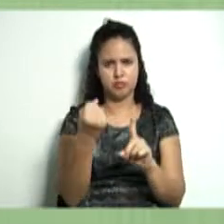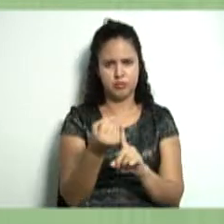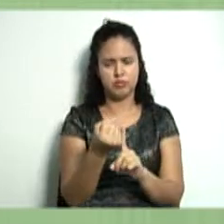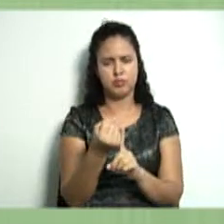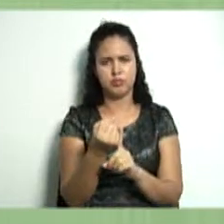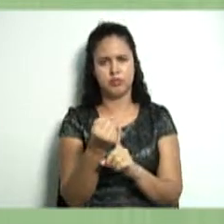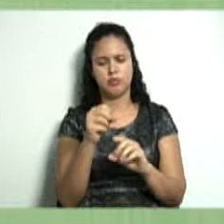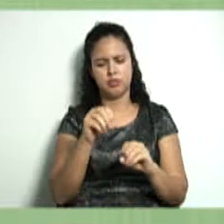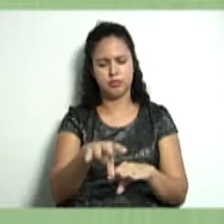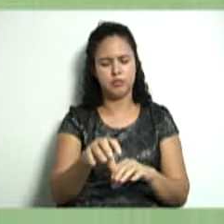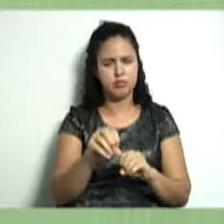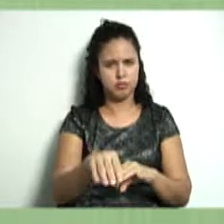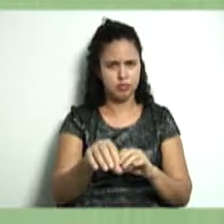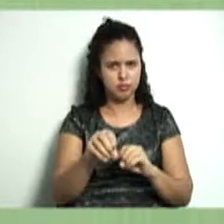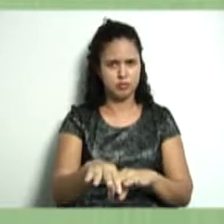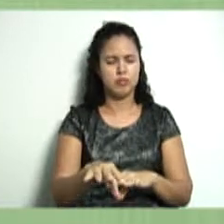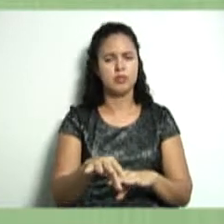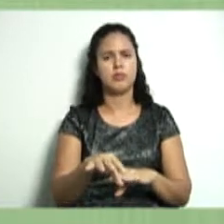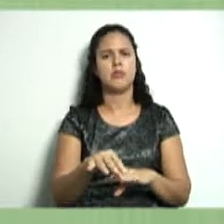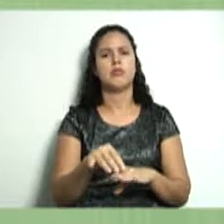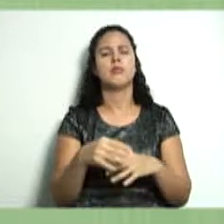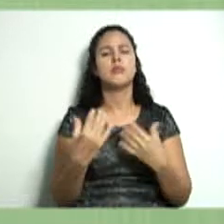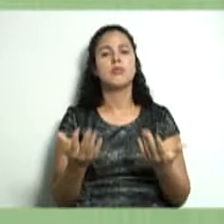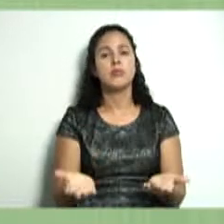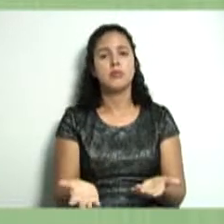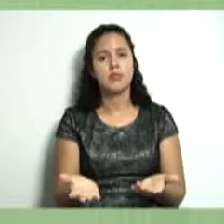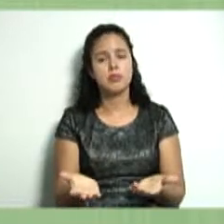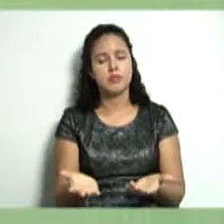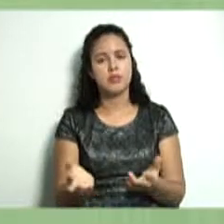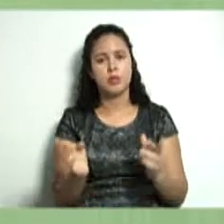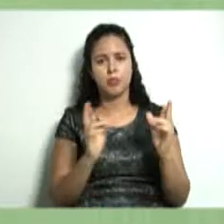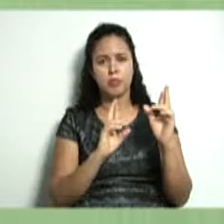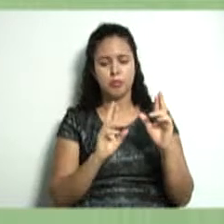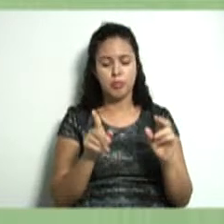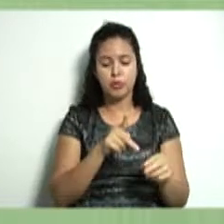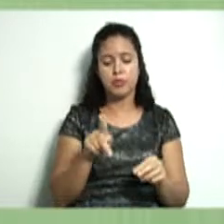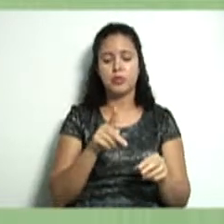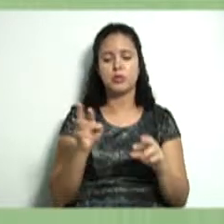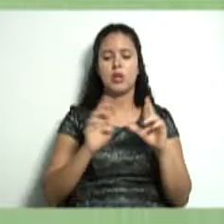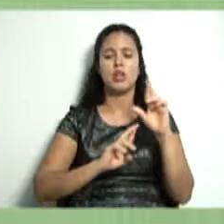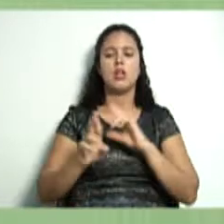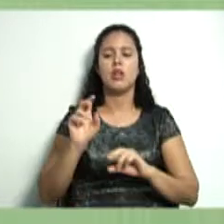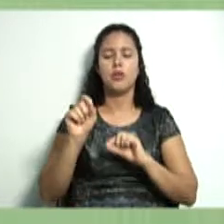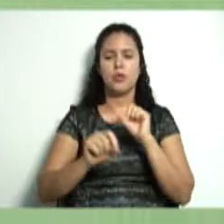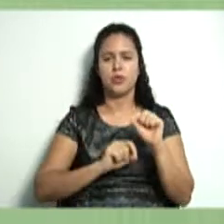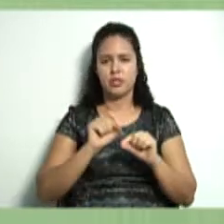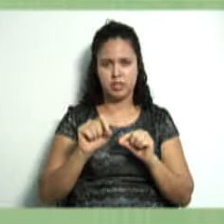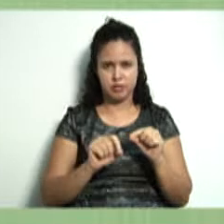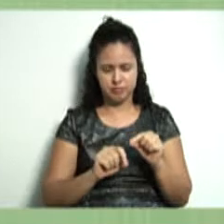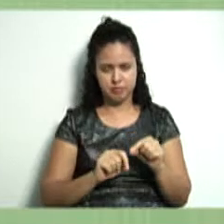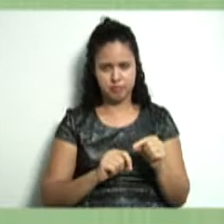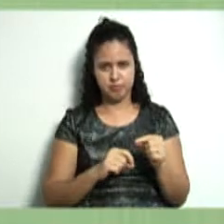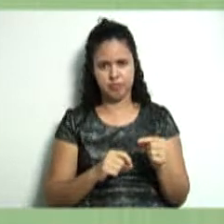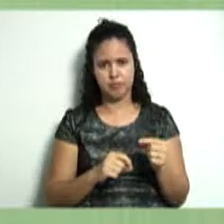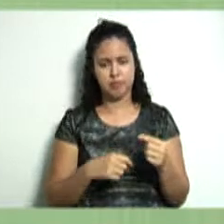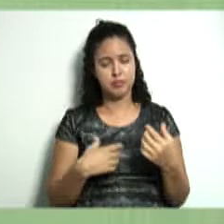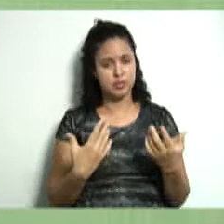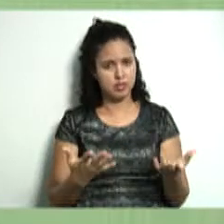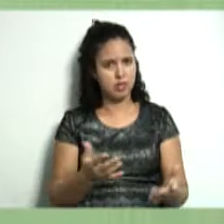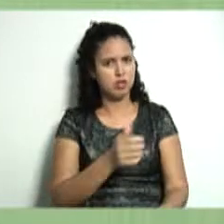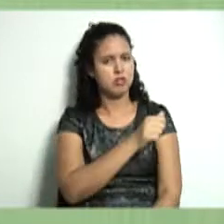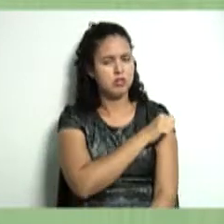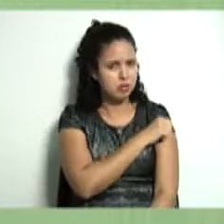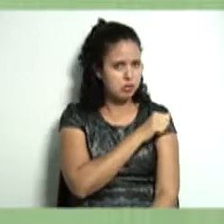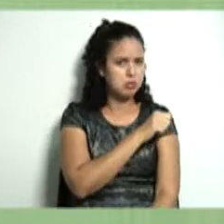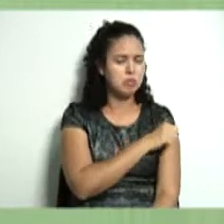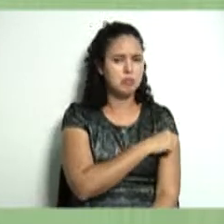e educativas. E aí, professora Maraí, o que nossos alunos disseram a respeito dessa questão? Nossos alunos